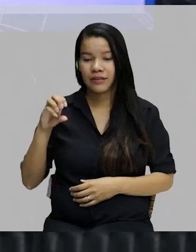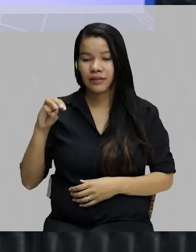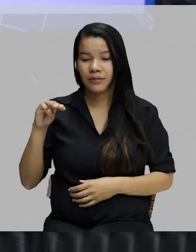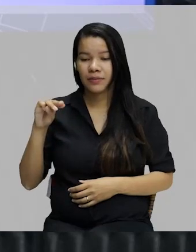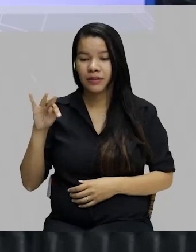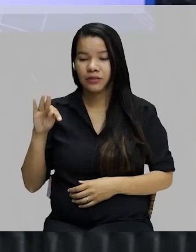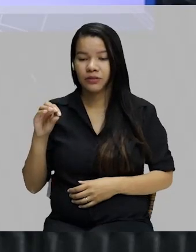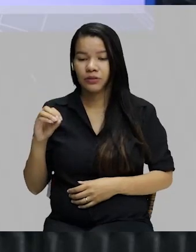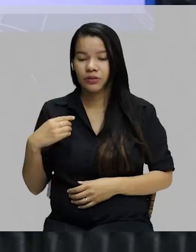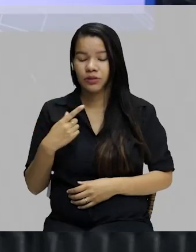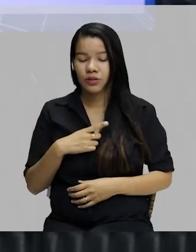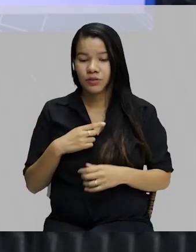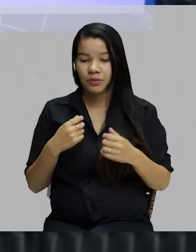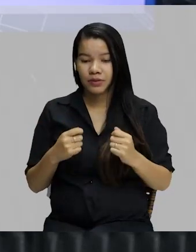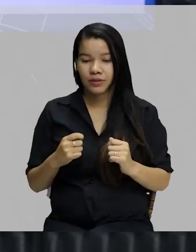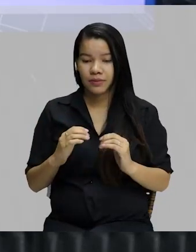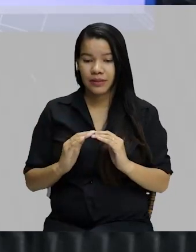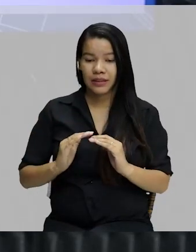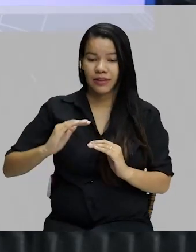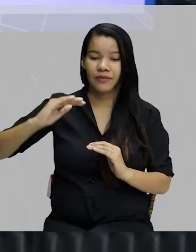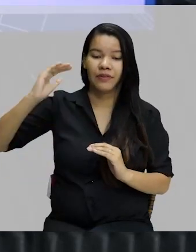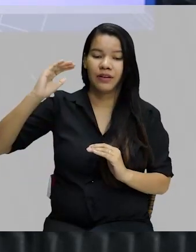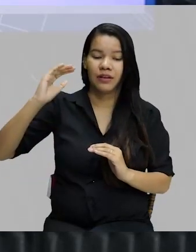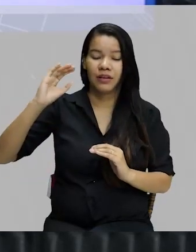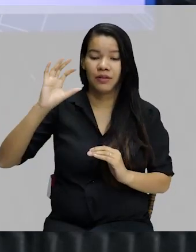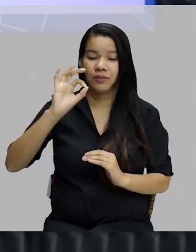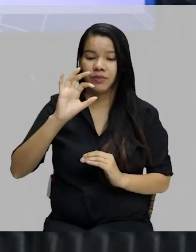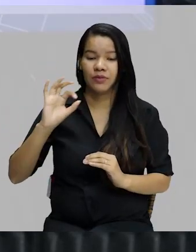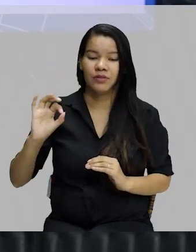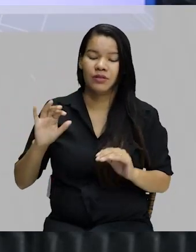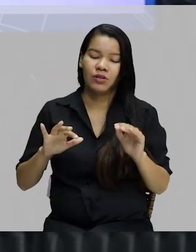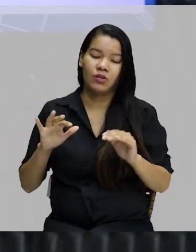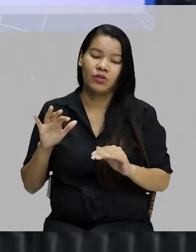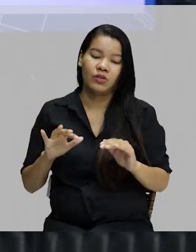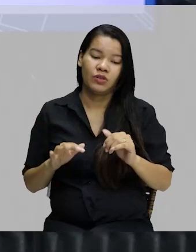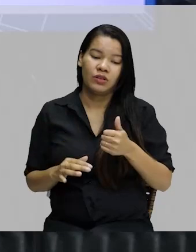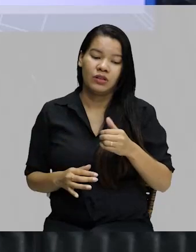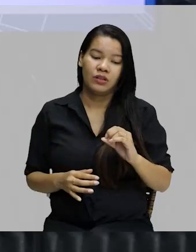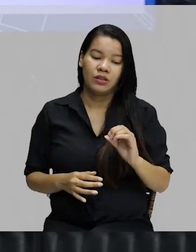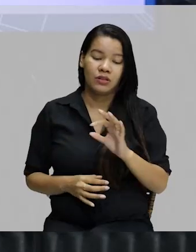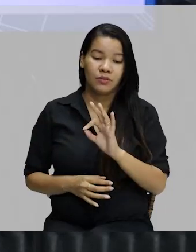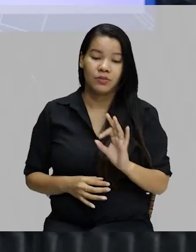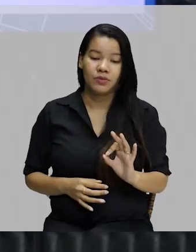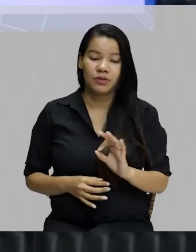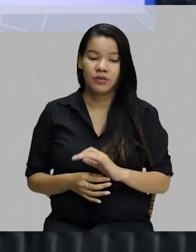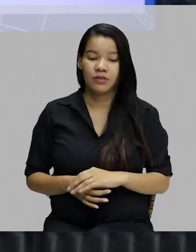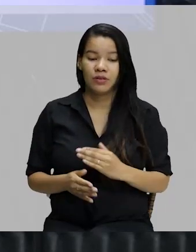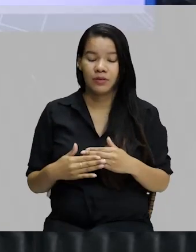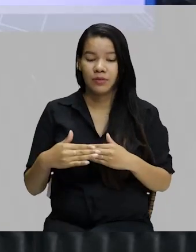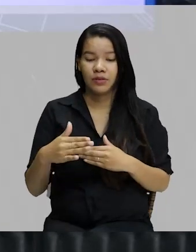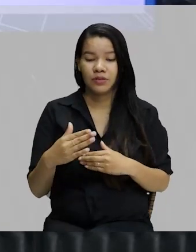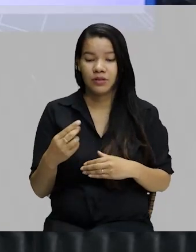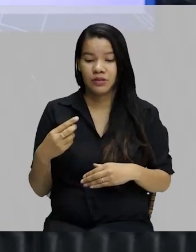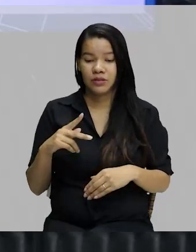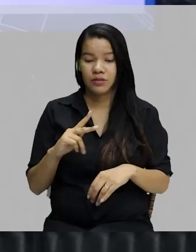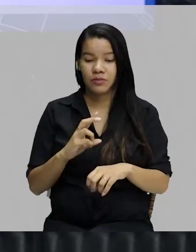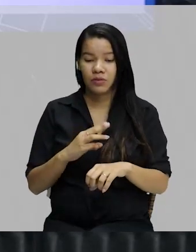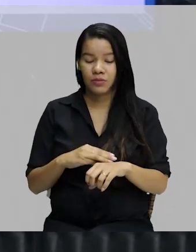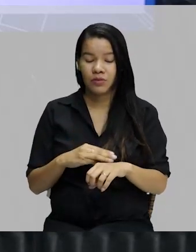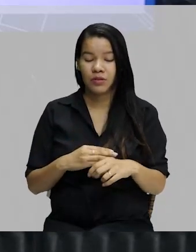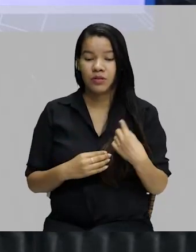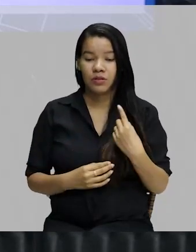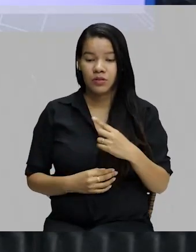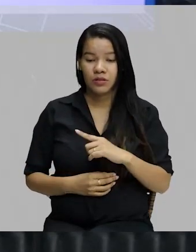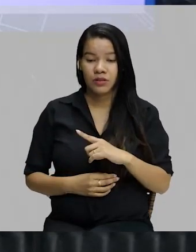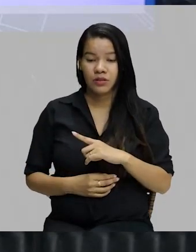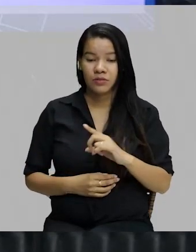elevar essa porcentagem para algo em torno de 10%. A partir desse momento, nós vamos ter o